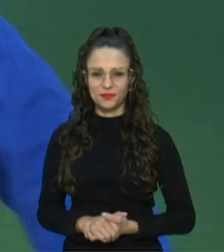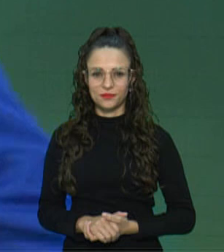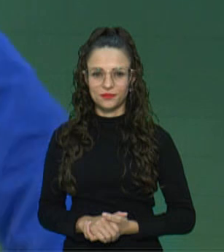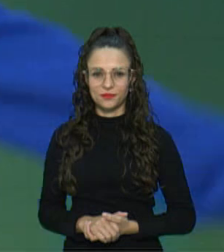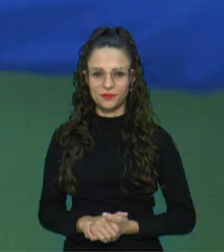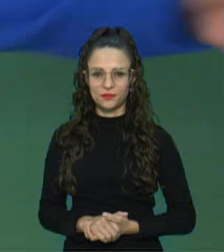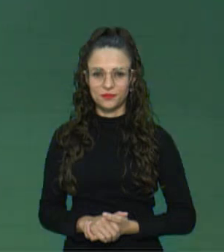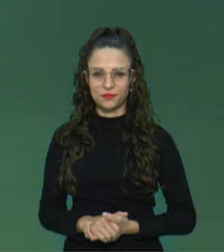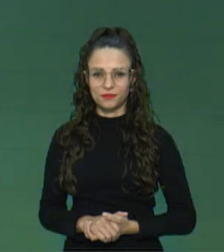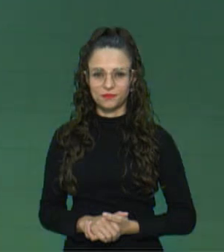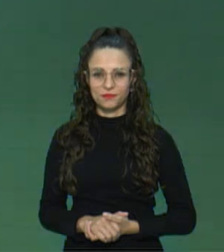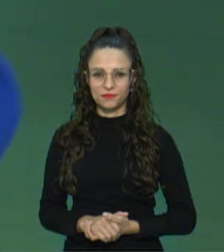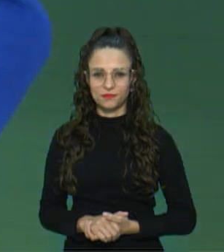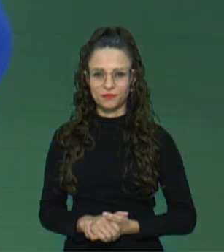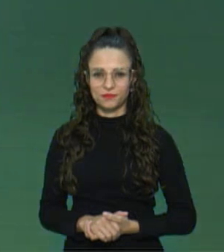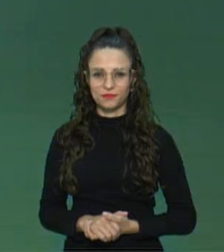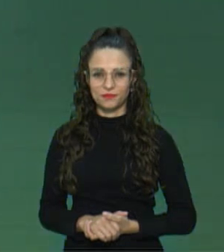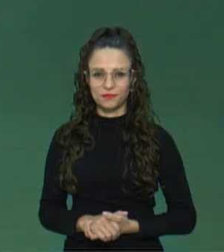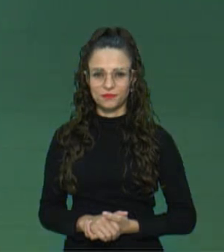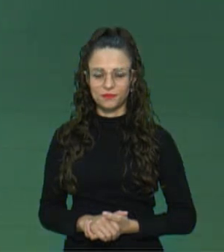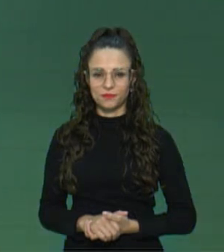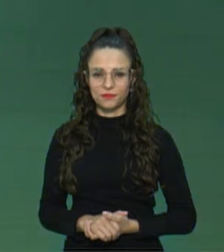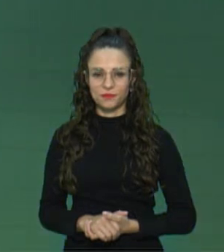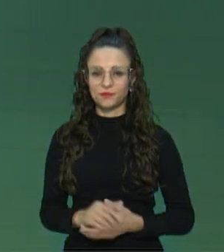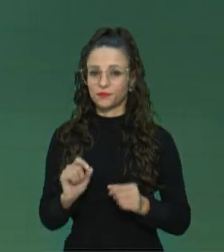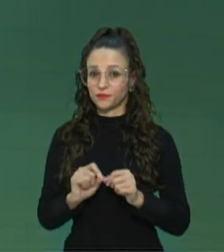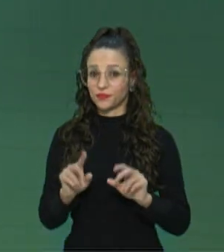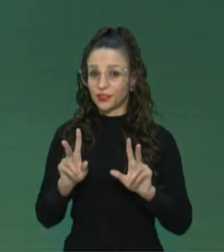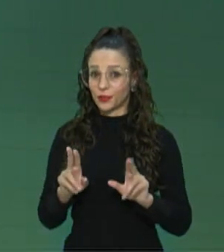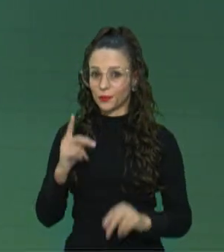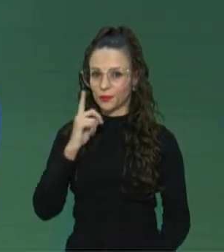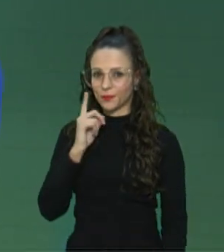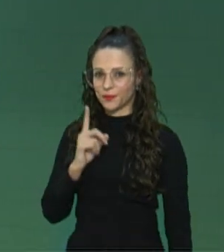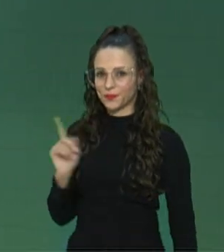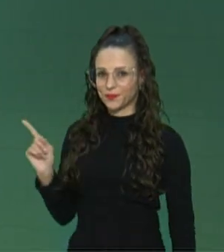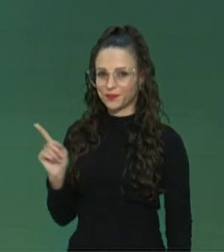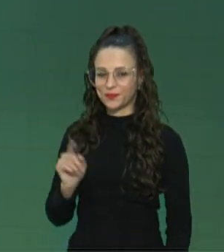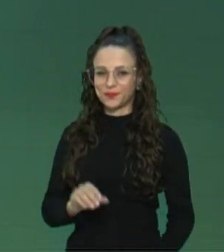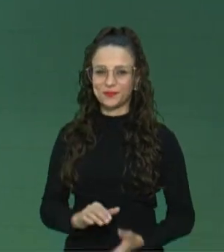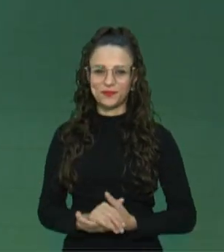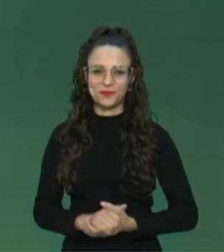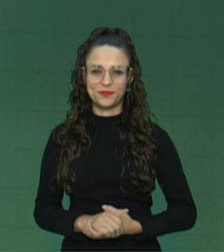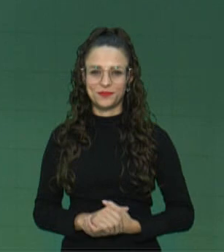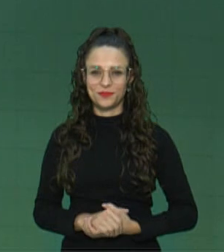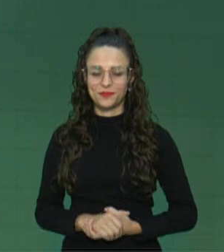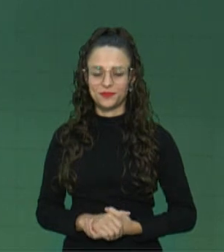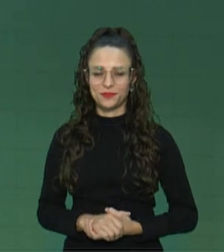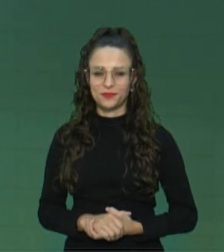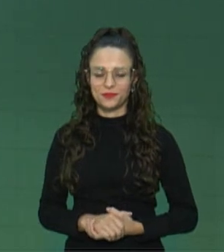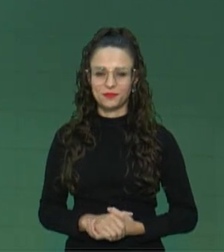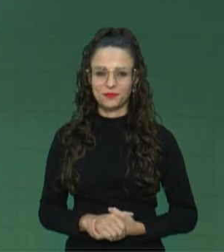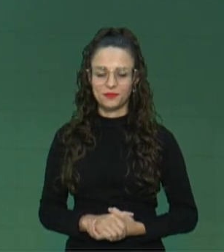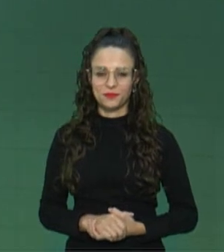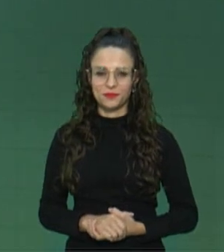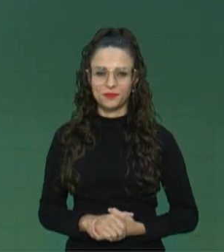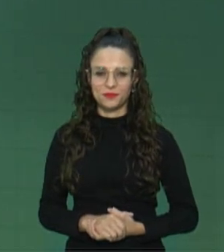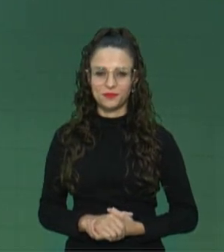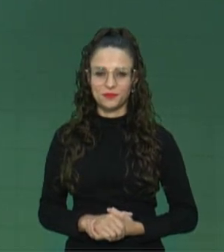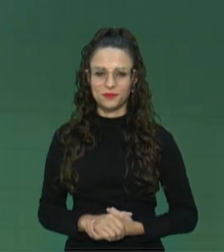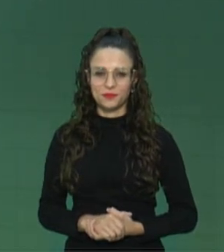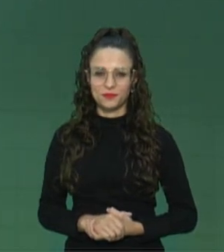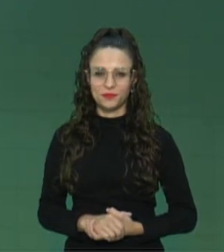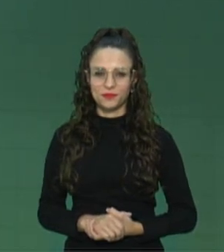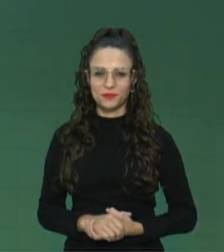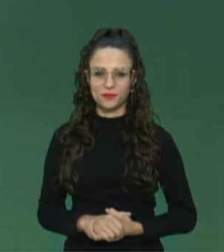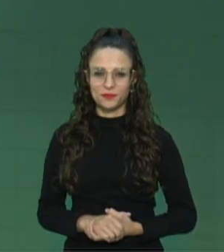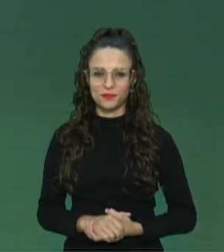Aí, solta novamente, relaxa. Ombros joga lá à frente. Os ombros lá atrás.